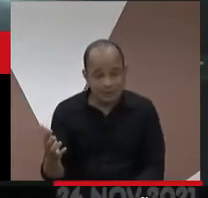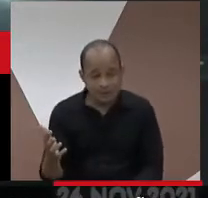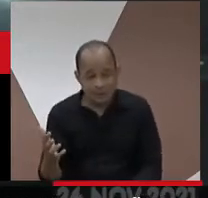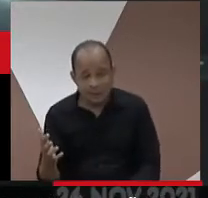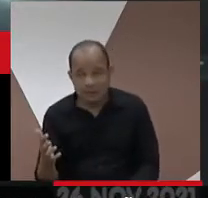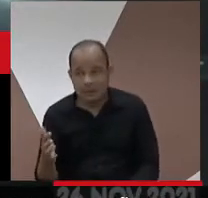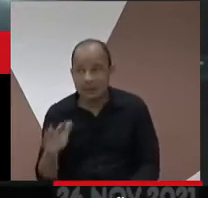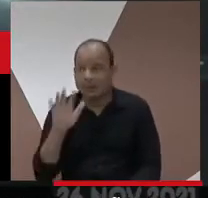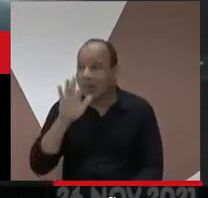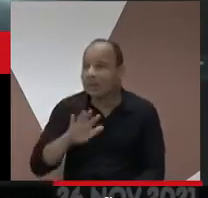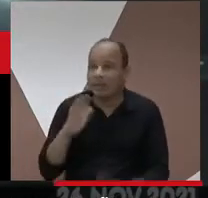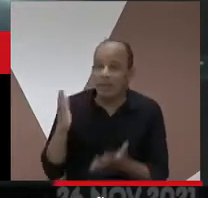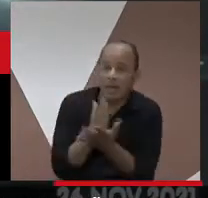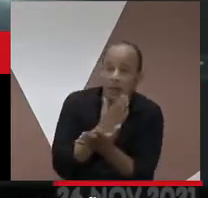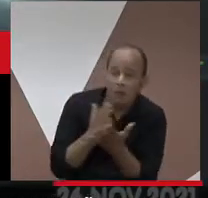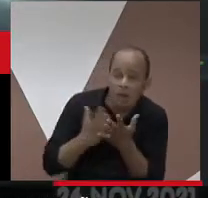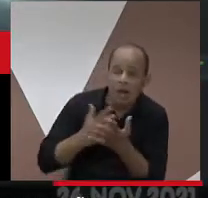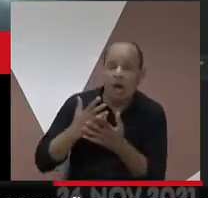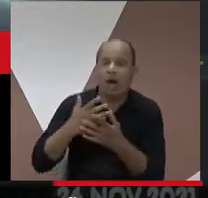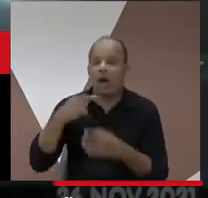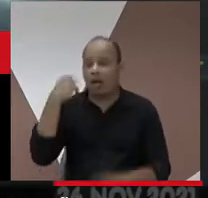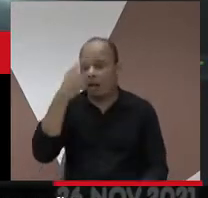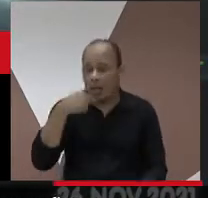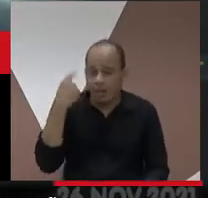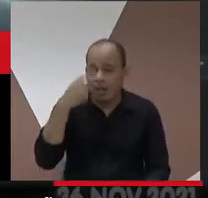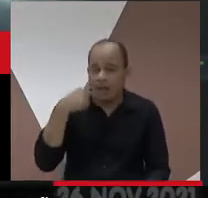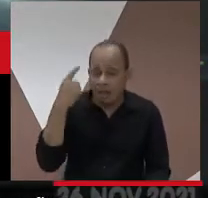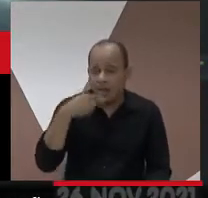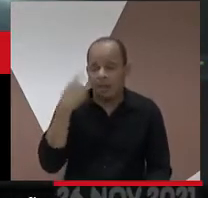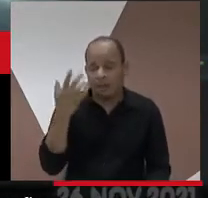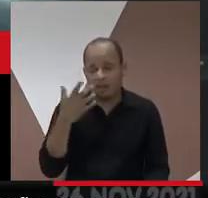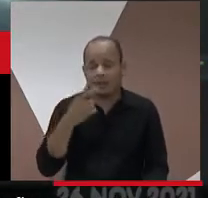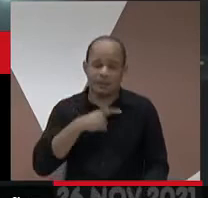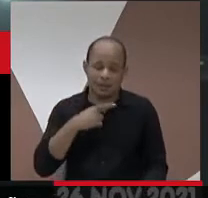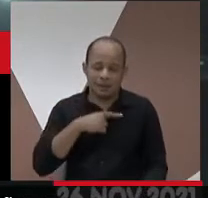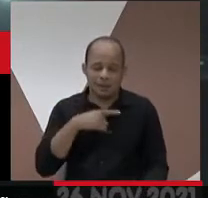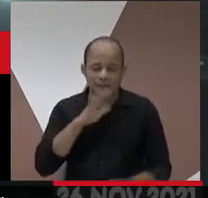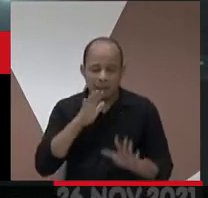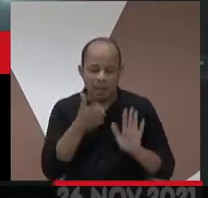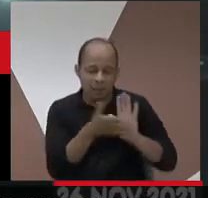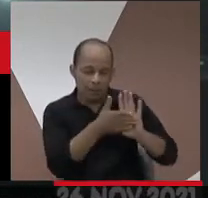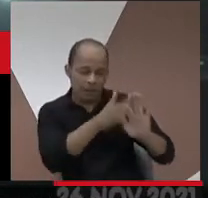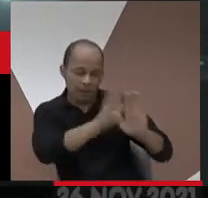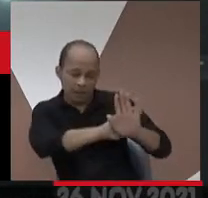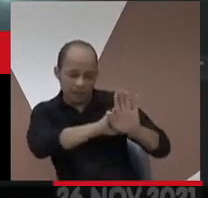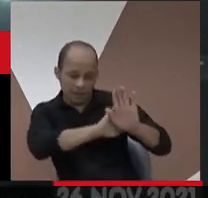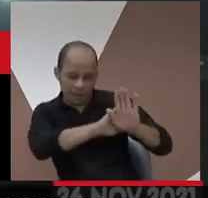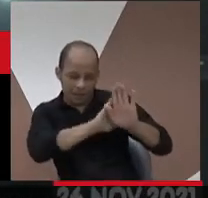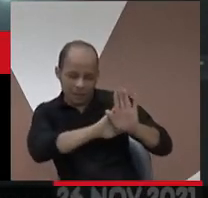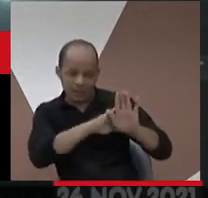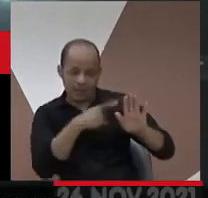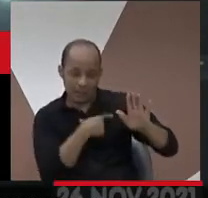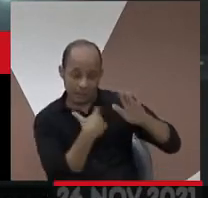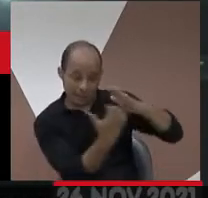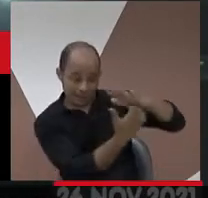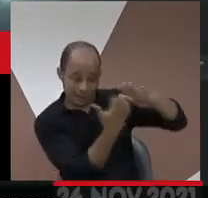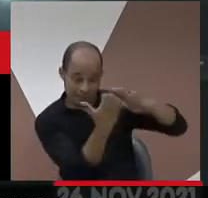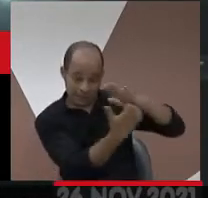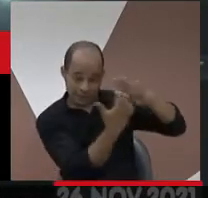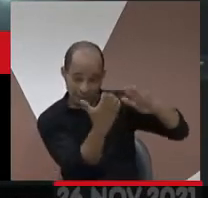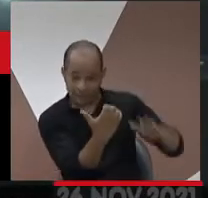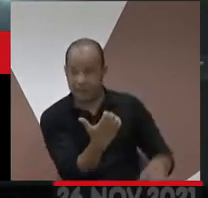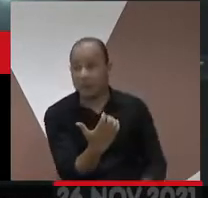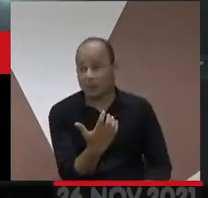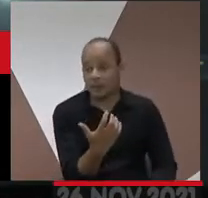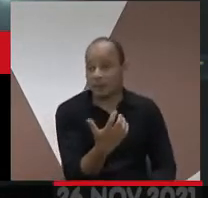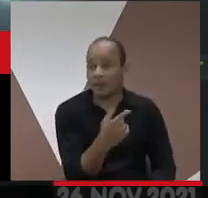extremamente complexa, sofisticada. Tem por trás a Centro, empresa que